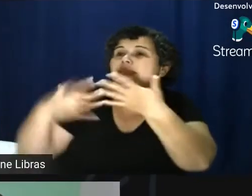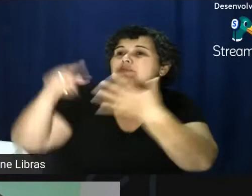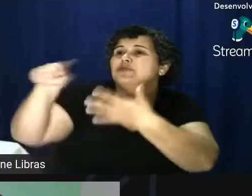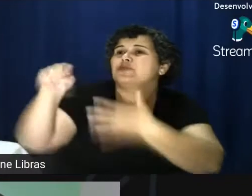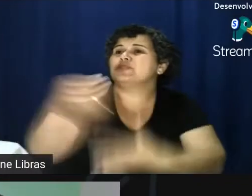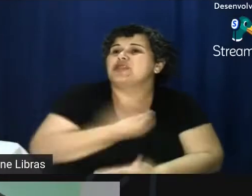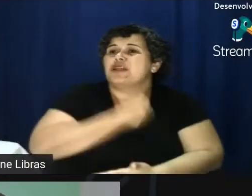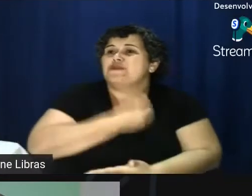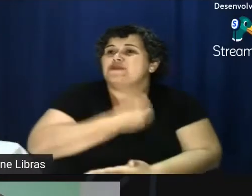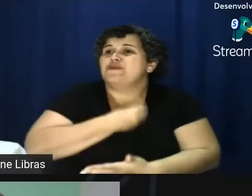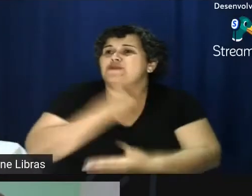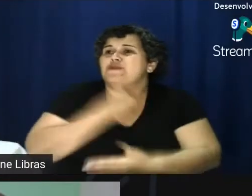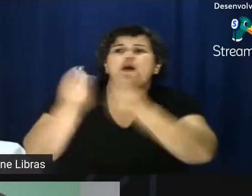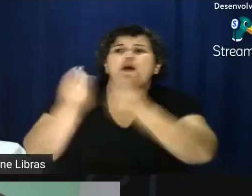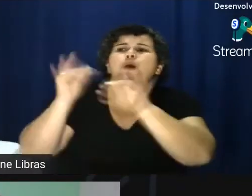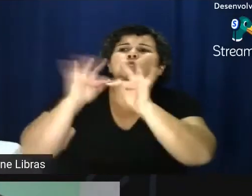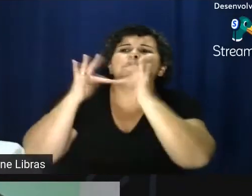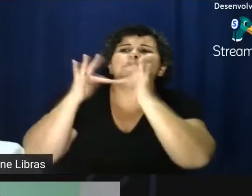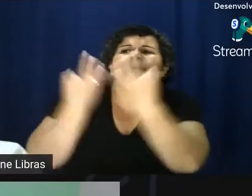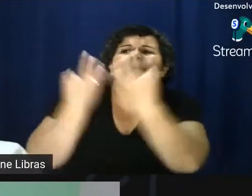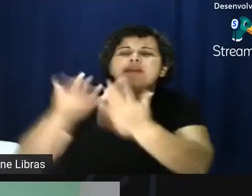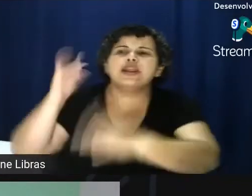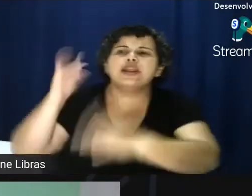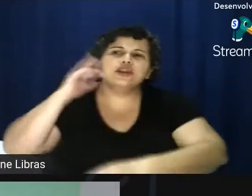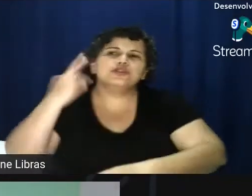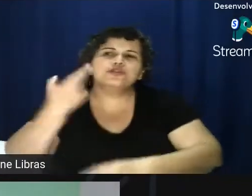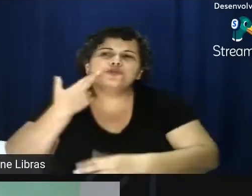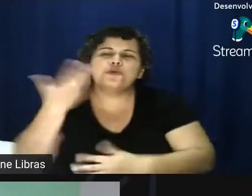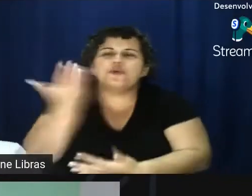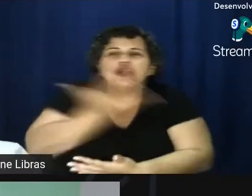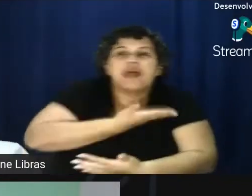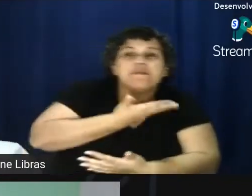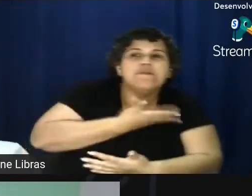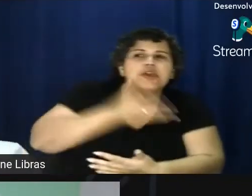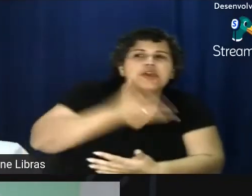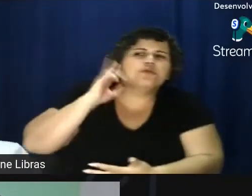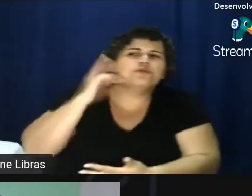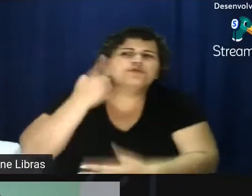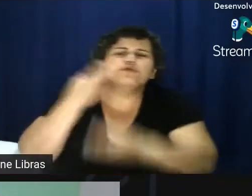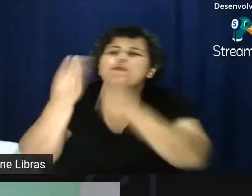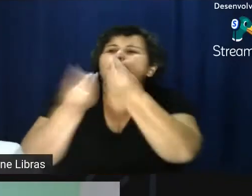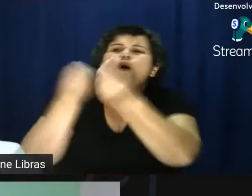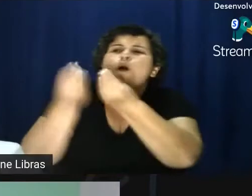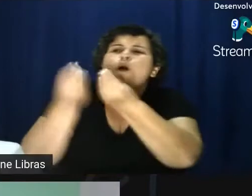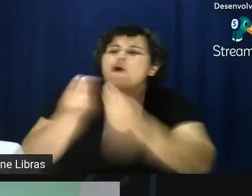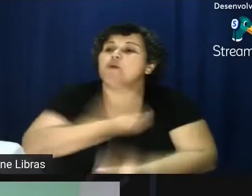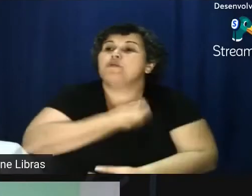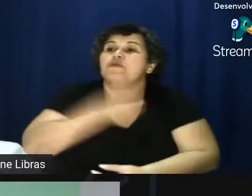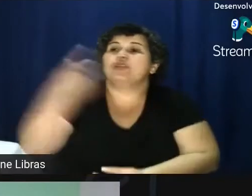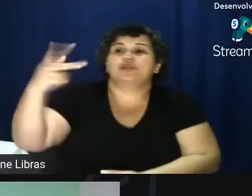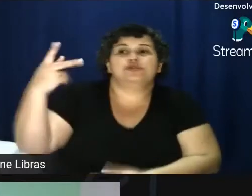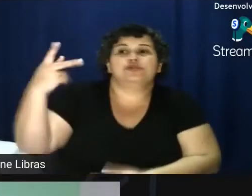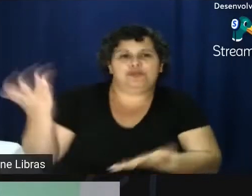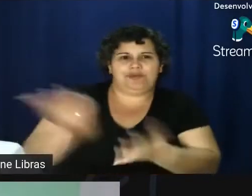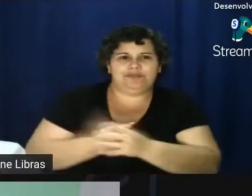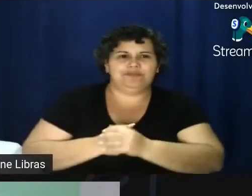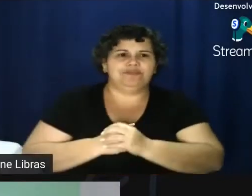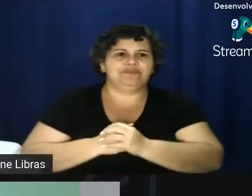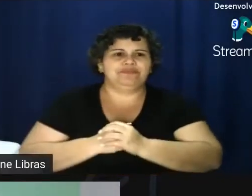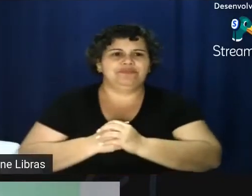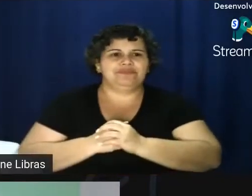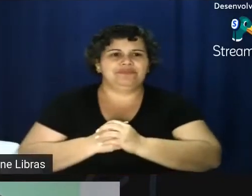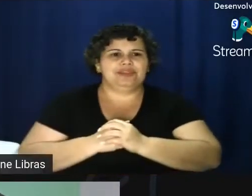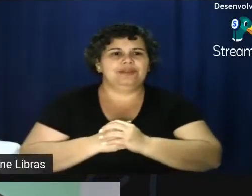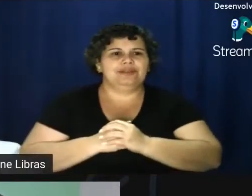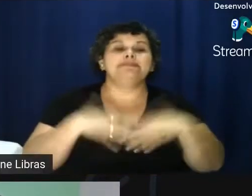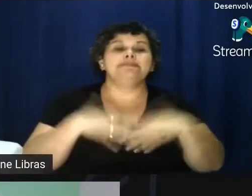que é surdo? Você tem algum amigo? Como que surgiu isso para você? Vamos lá, Carlos.